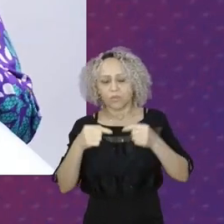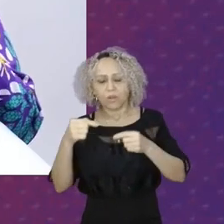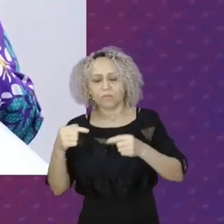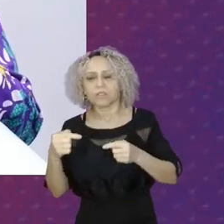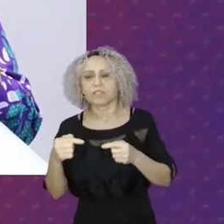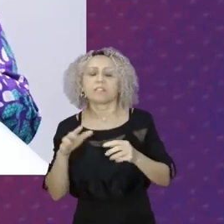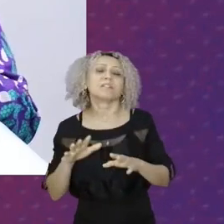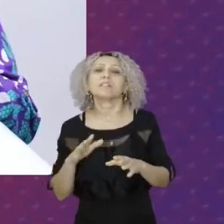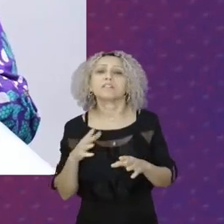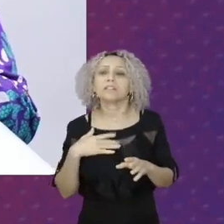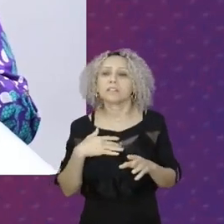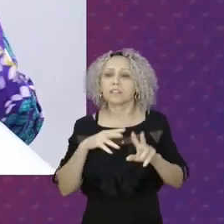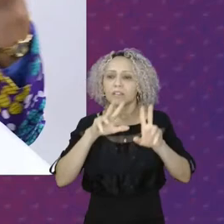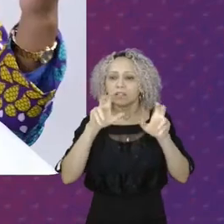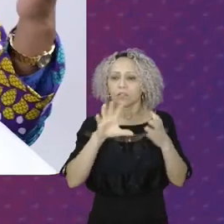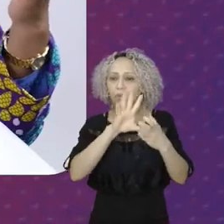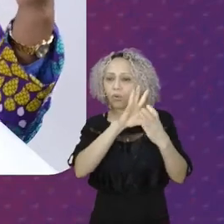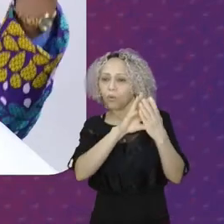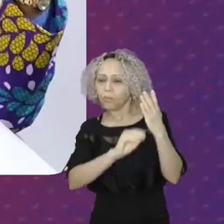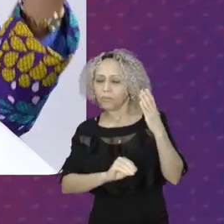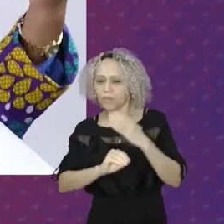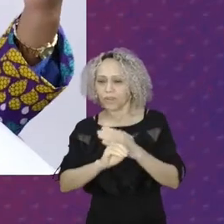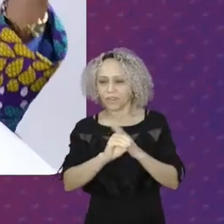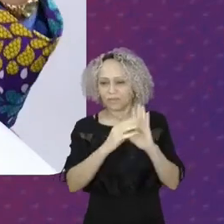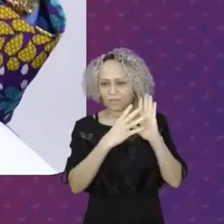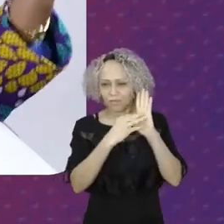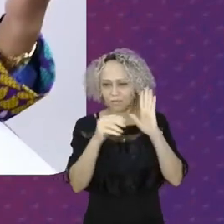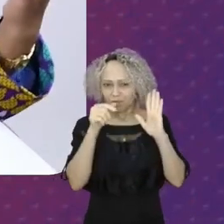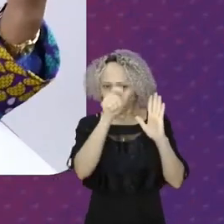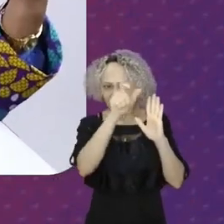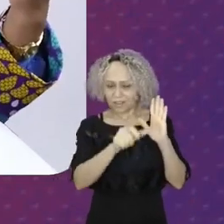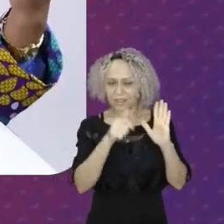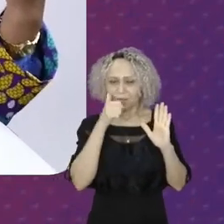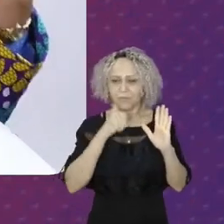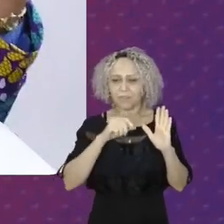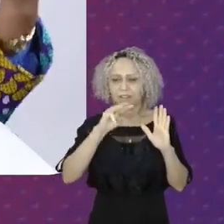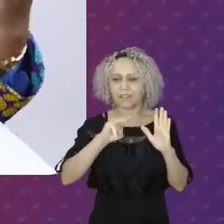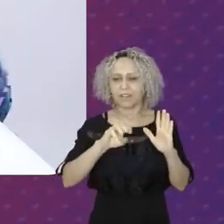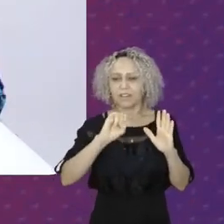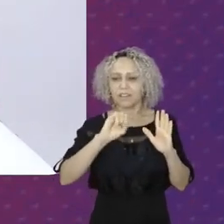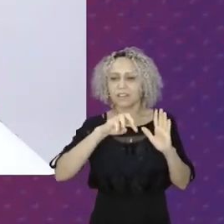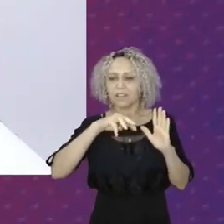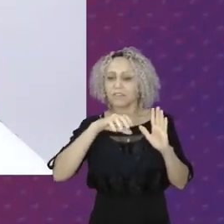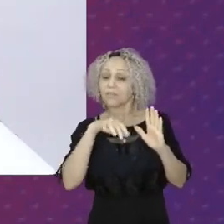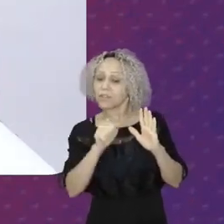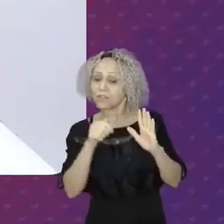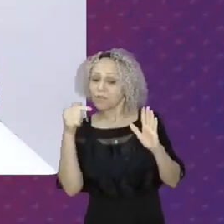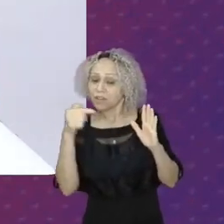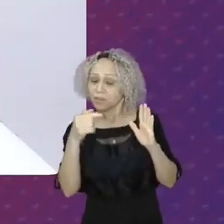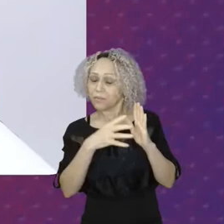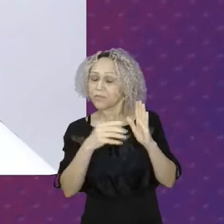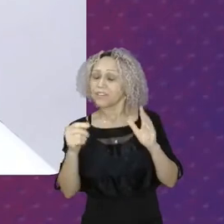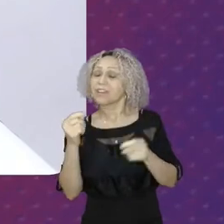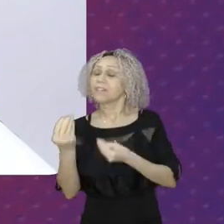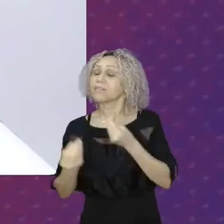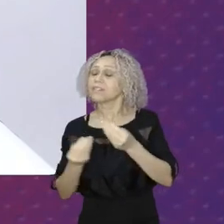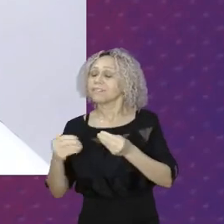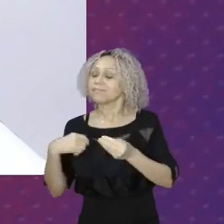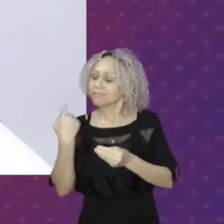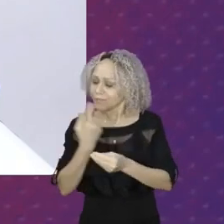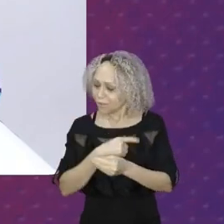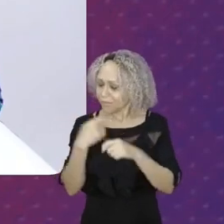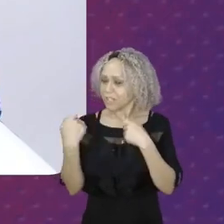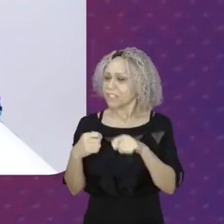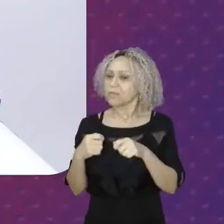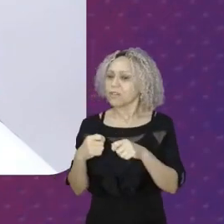mulheres negras, Vilma Reis, né, que ela tem afirmado que a gente precisa mudar a fotografia do poder.